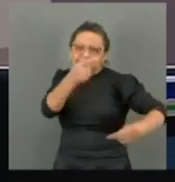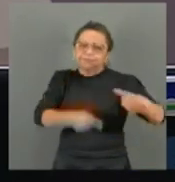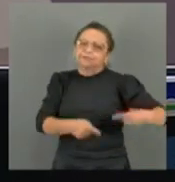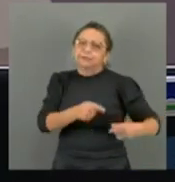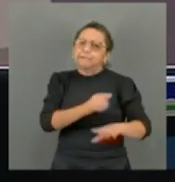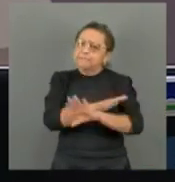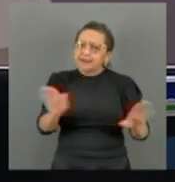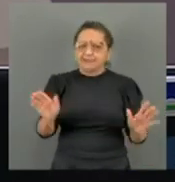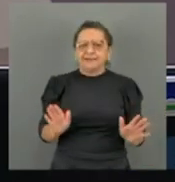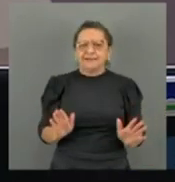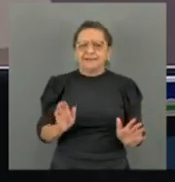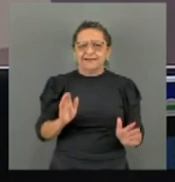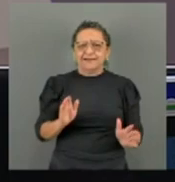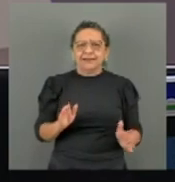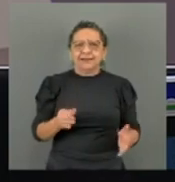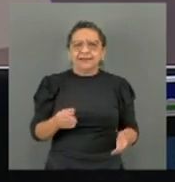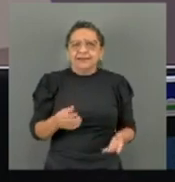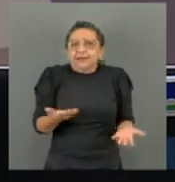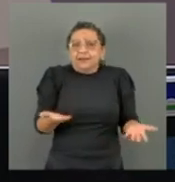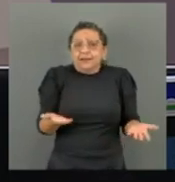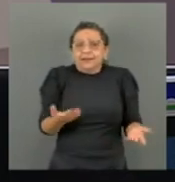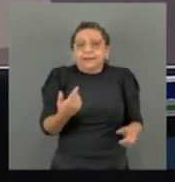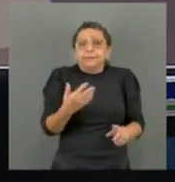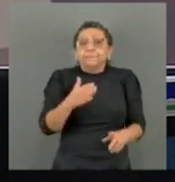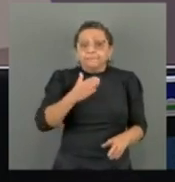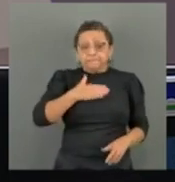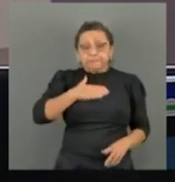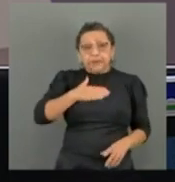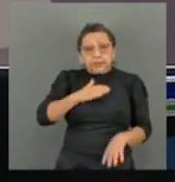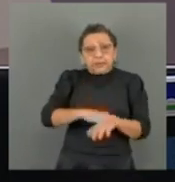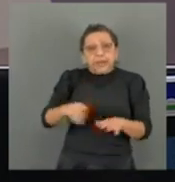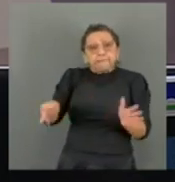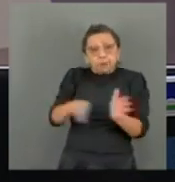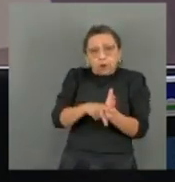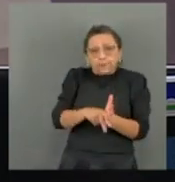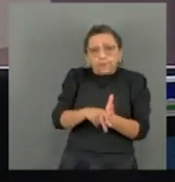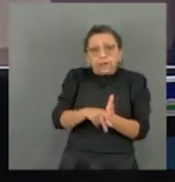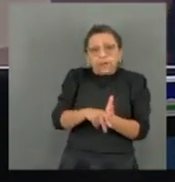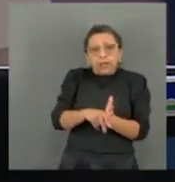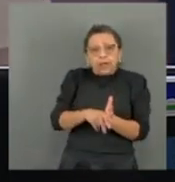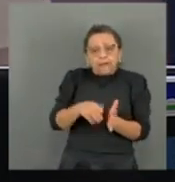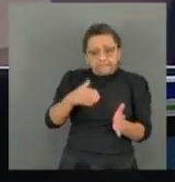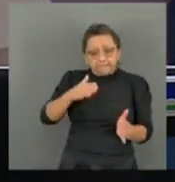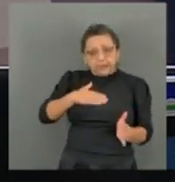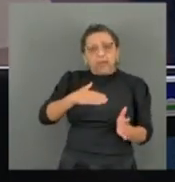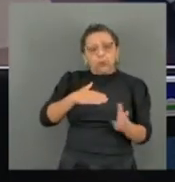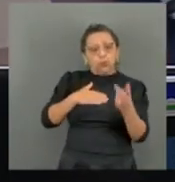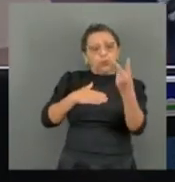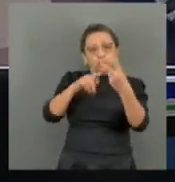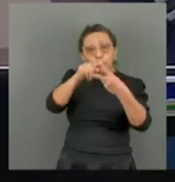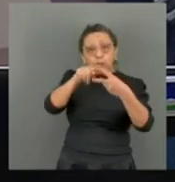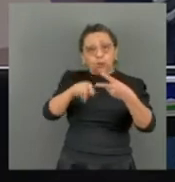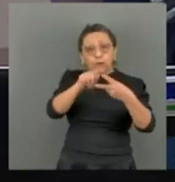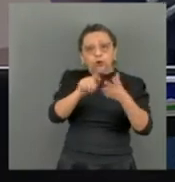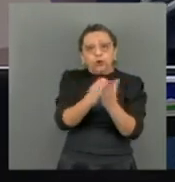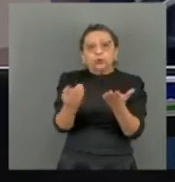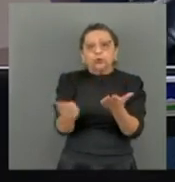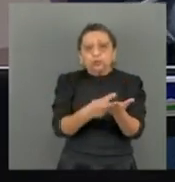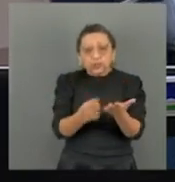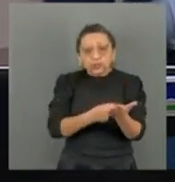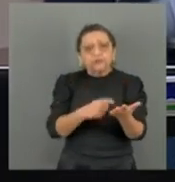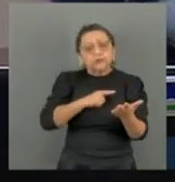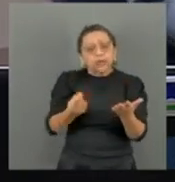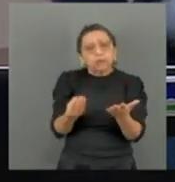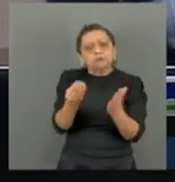desinformação. Até a minha própria desinformação. Os meus 2 livros descrevem